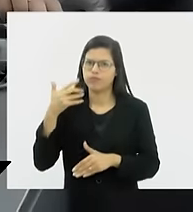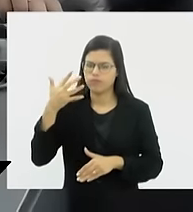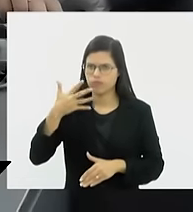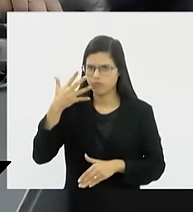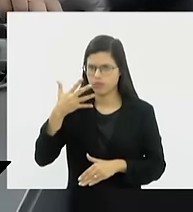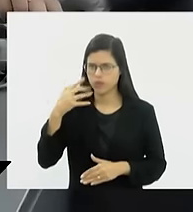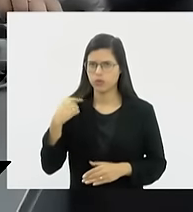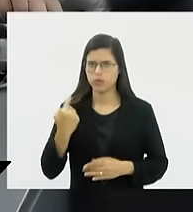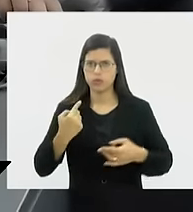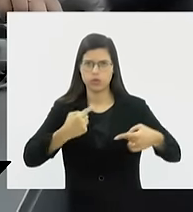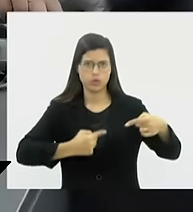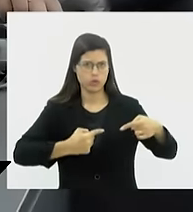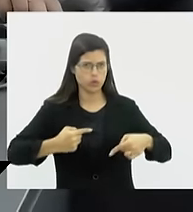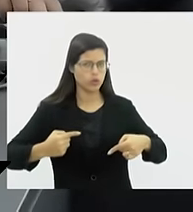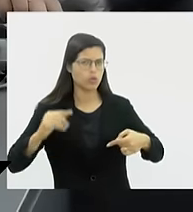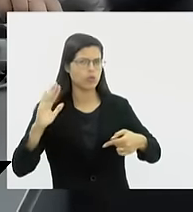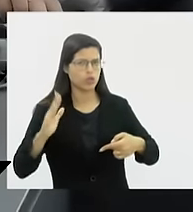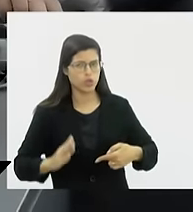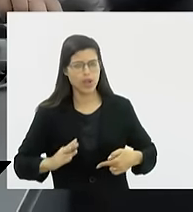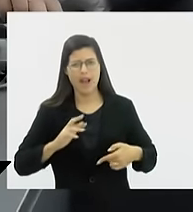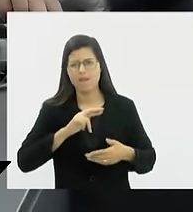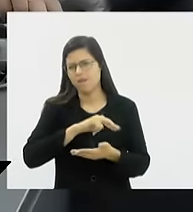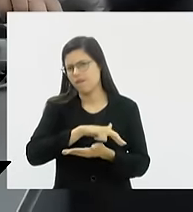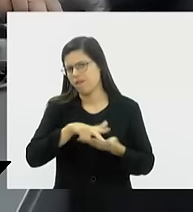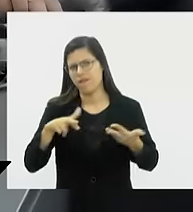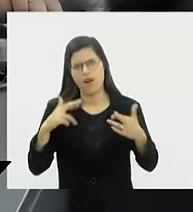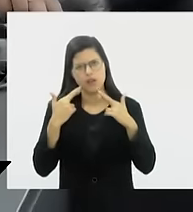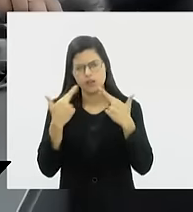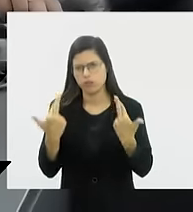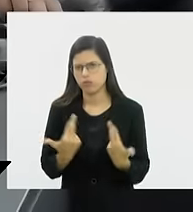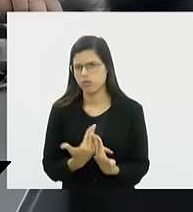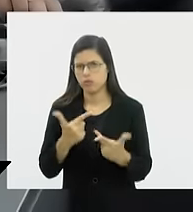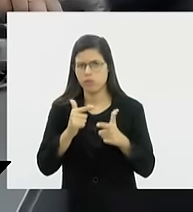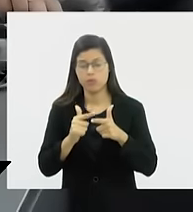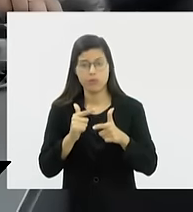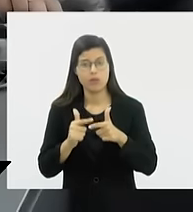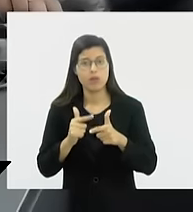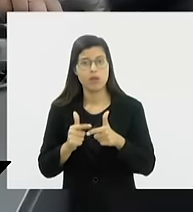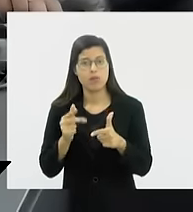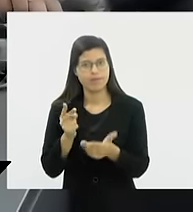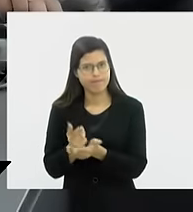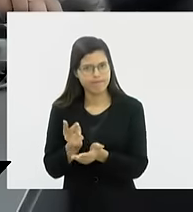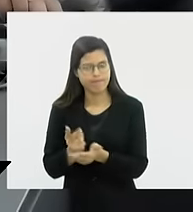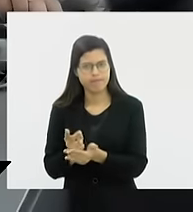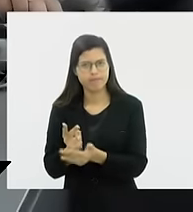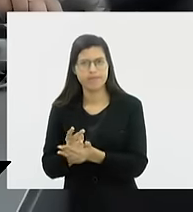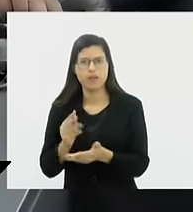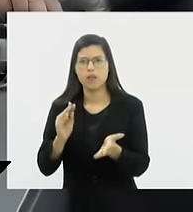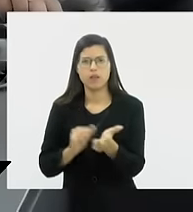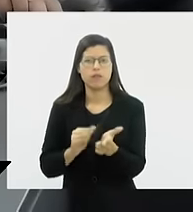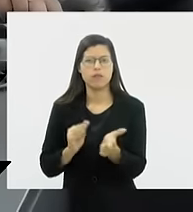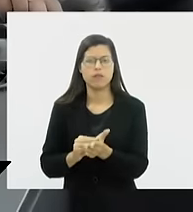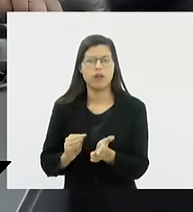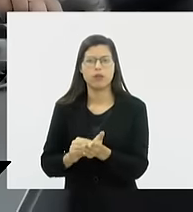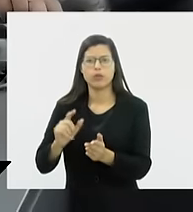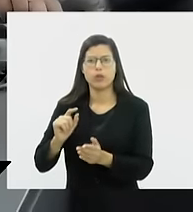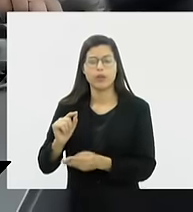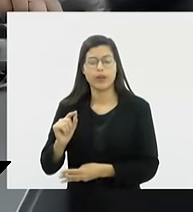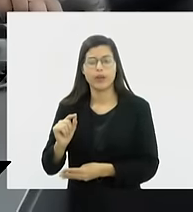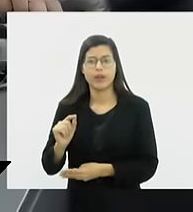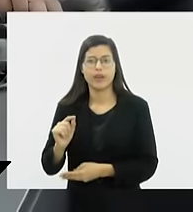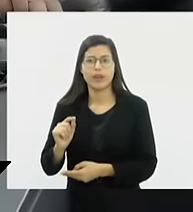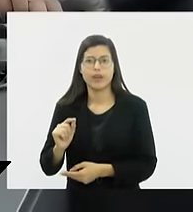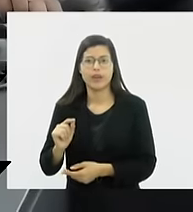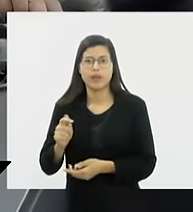aqui discutindo o que nós estamos discutindo há várias sessões, os problemas são os mesmos, né, e falta comando no Estado. Porque a